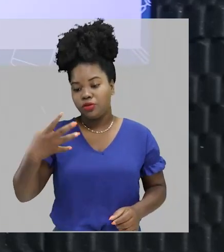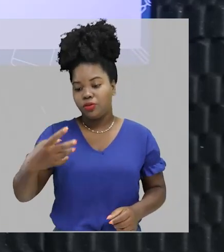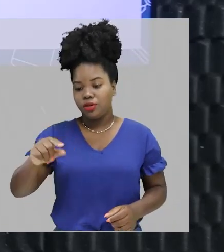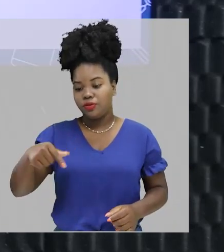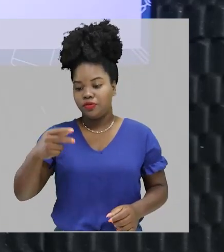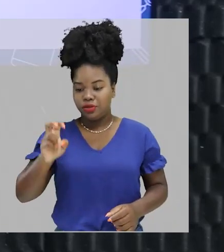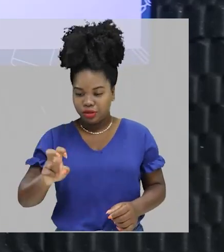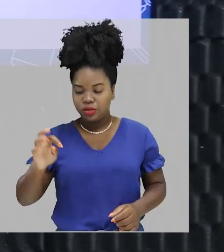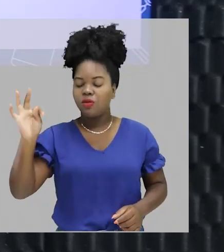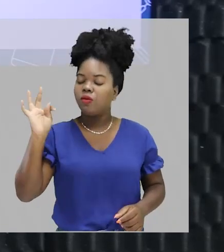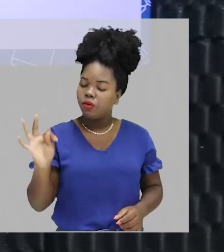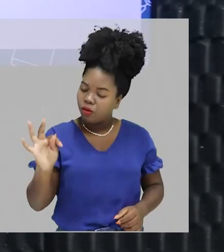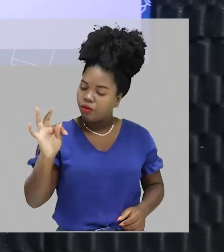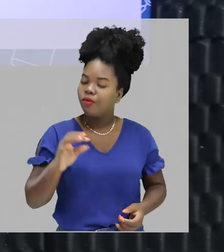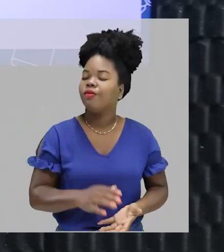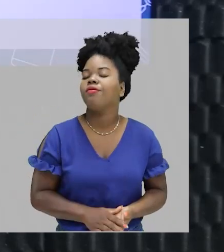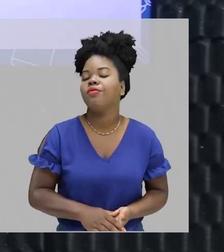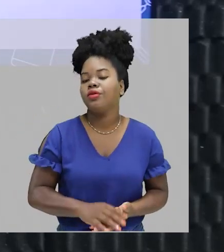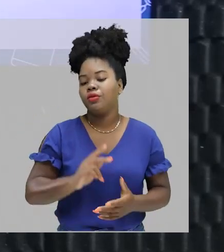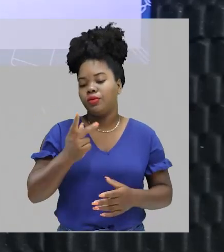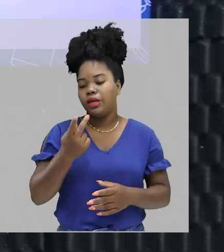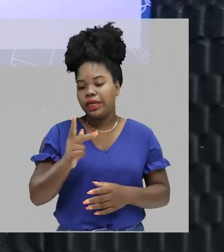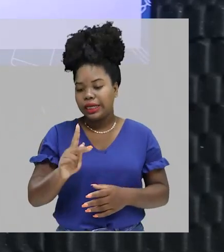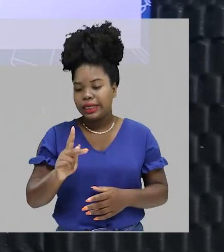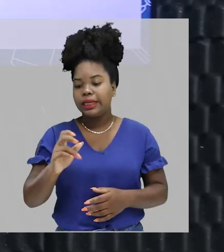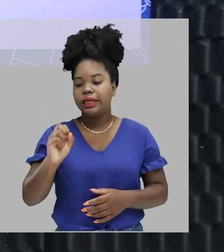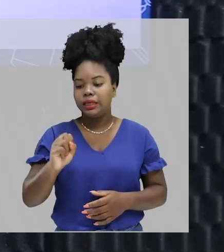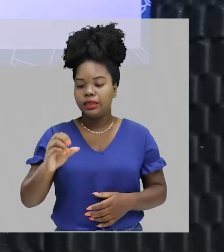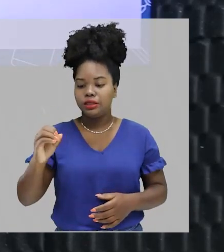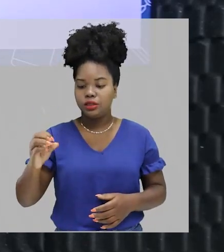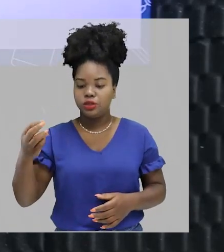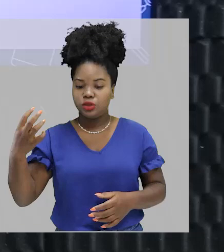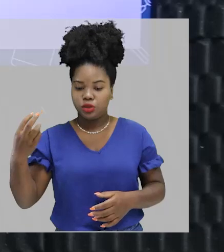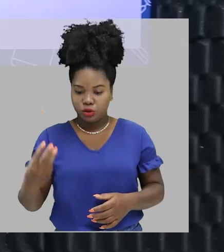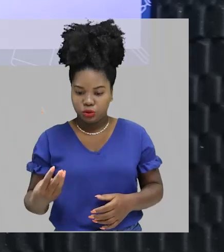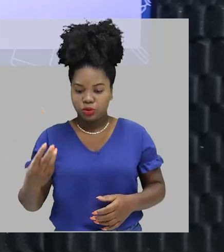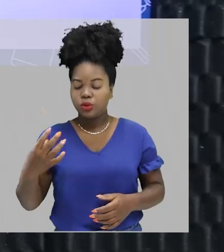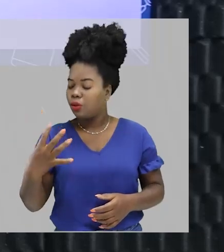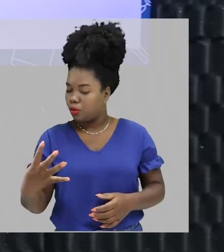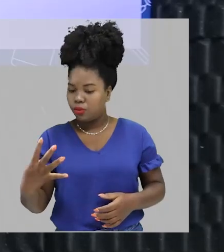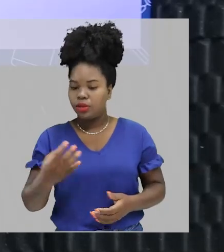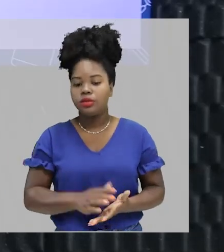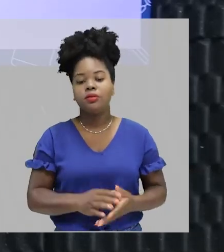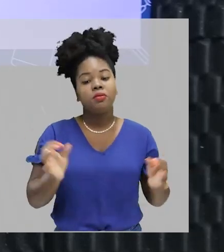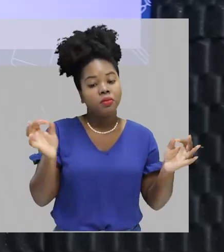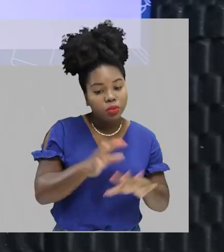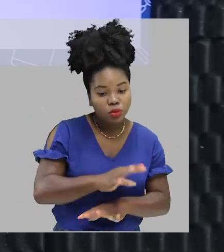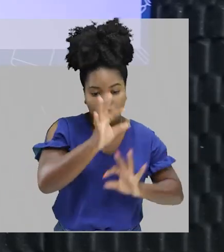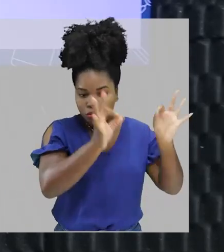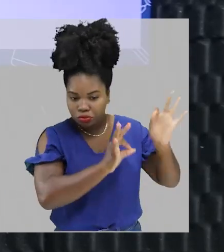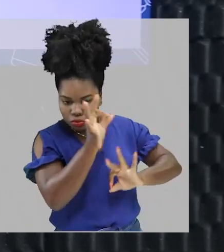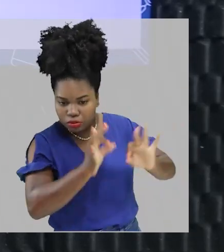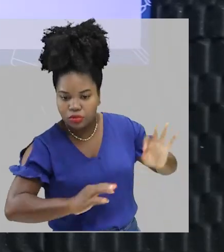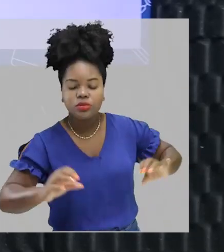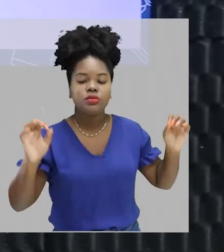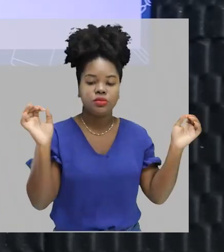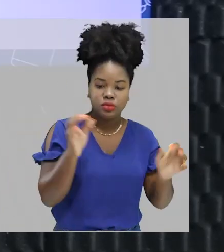24,5 toneladas do ácido sulfúrico. Pronto, resolvemos uma questão de cálculo